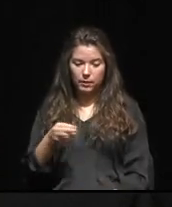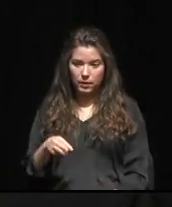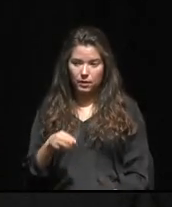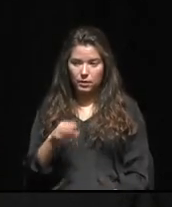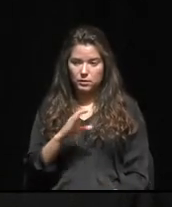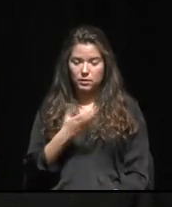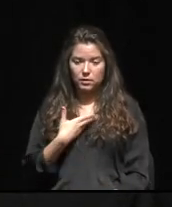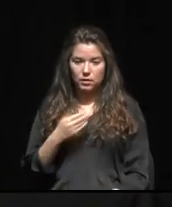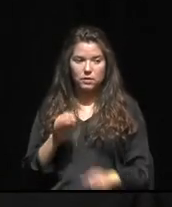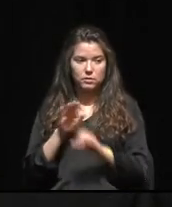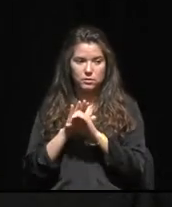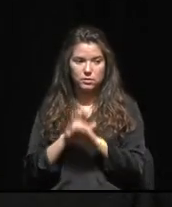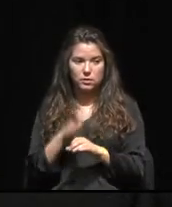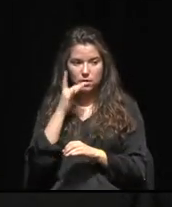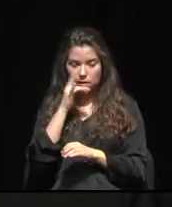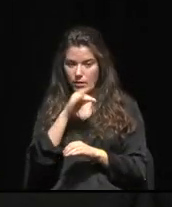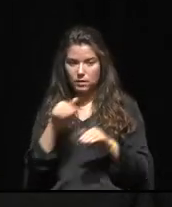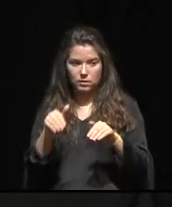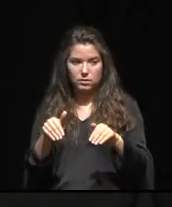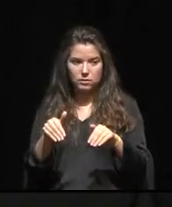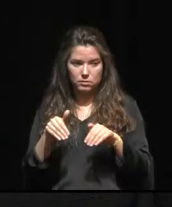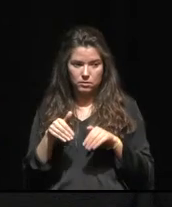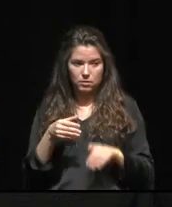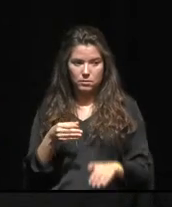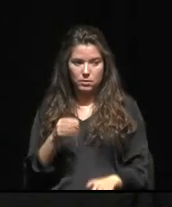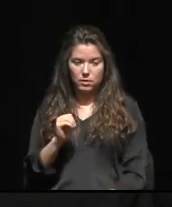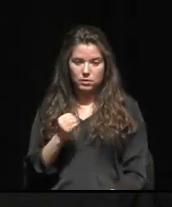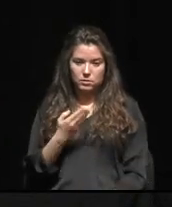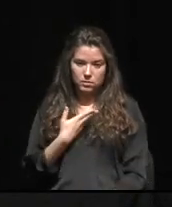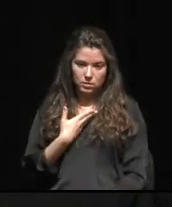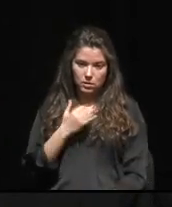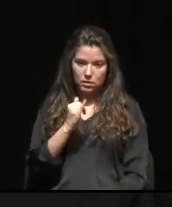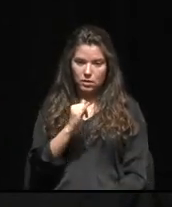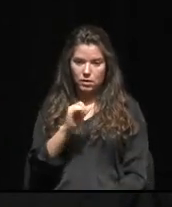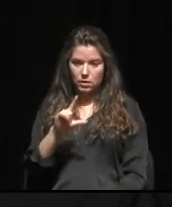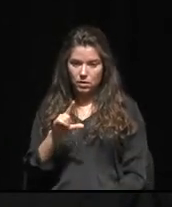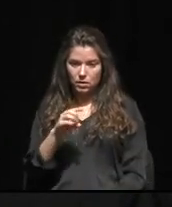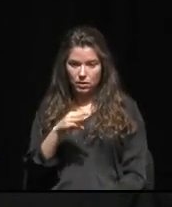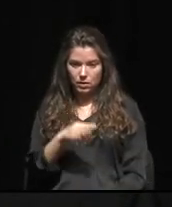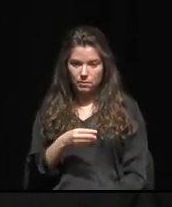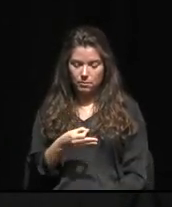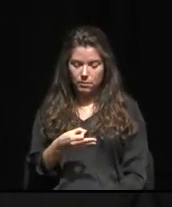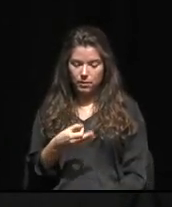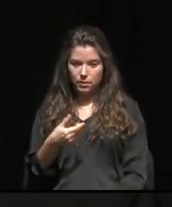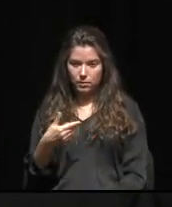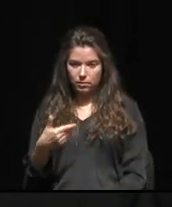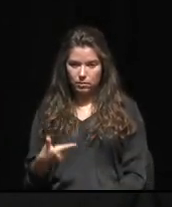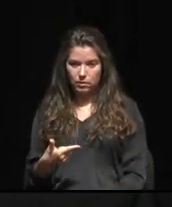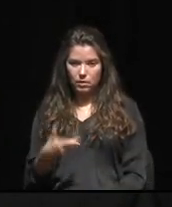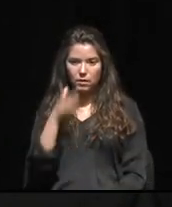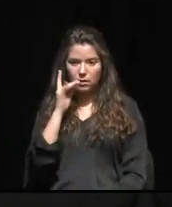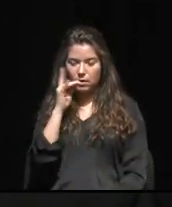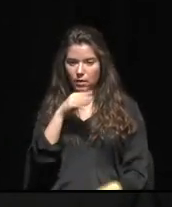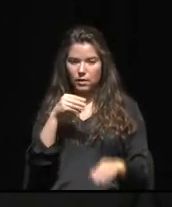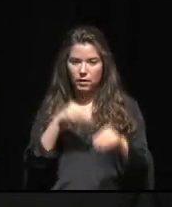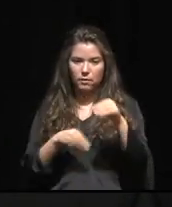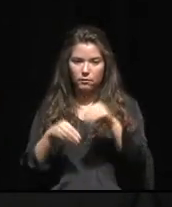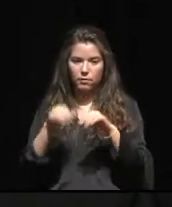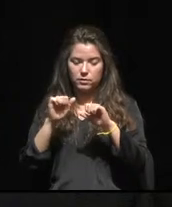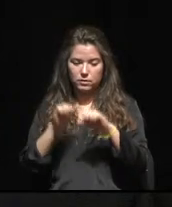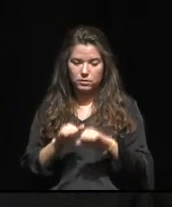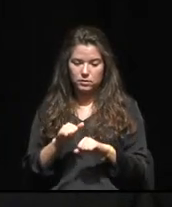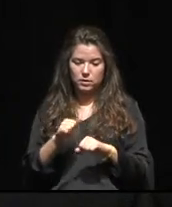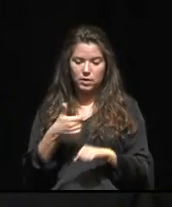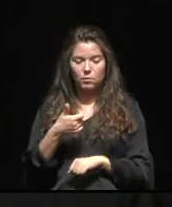chega quem se abstém PSD iniciativa liberal e mpt quem vota a favor